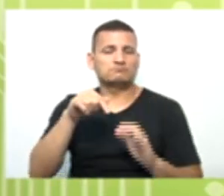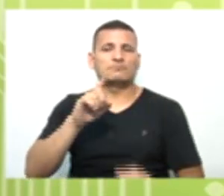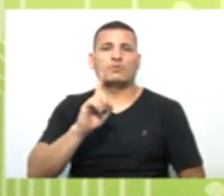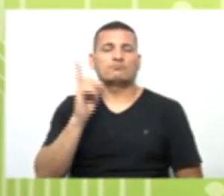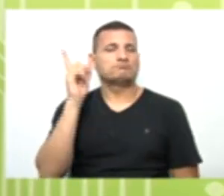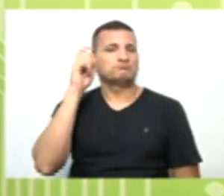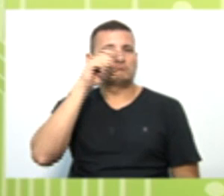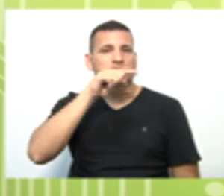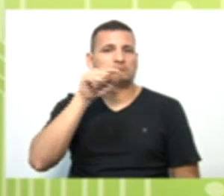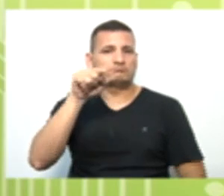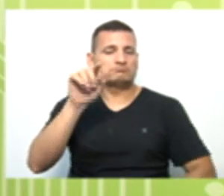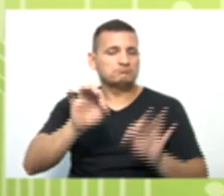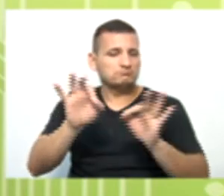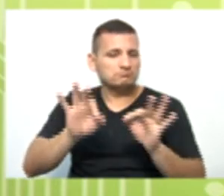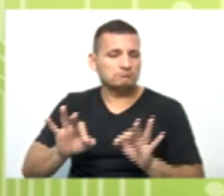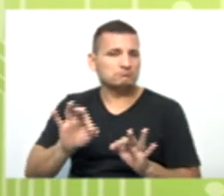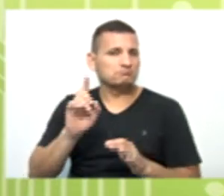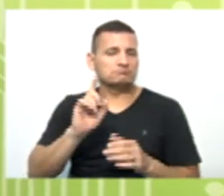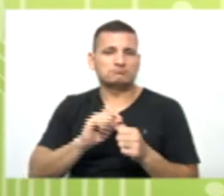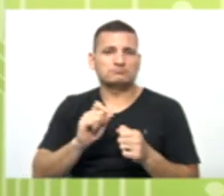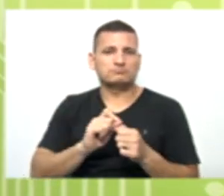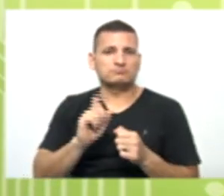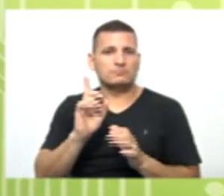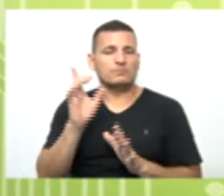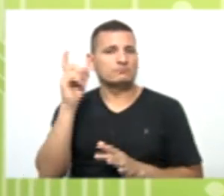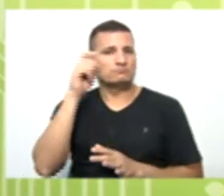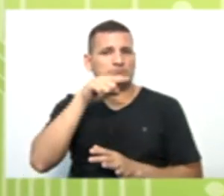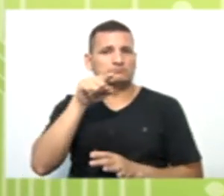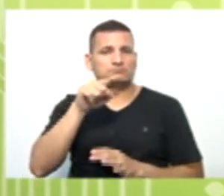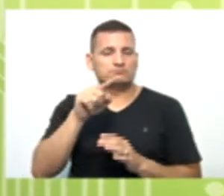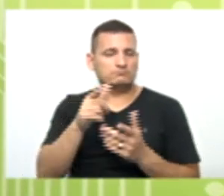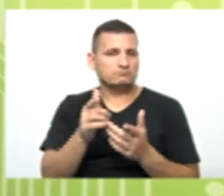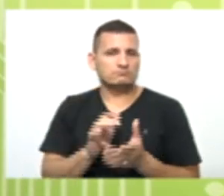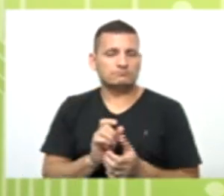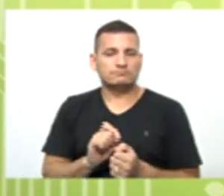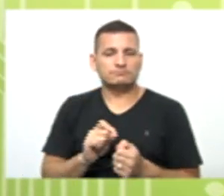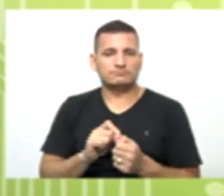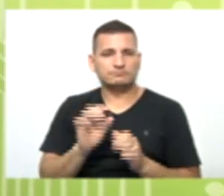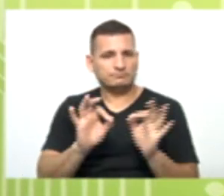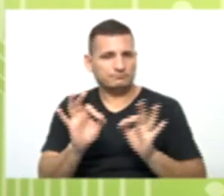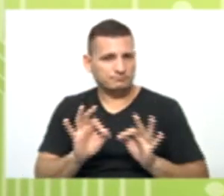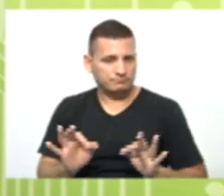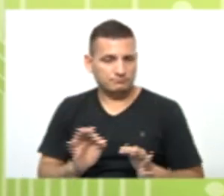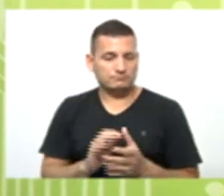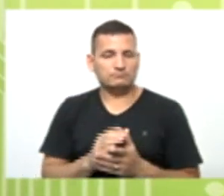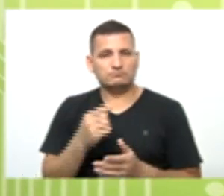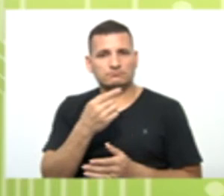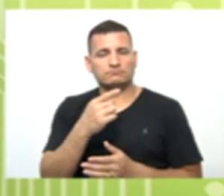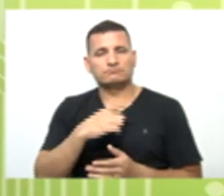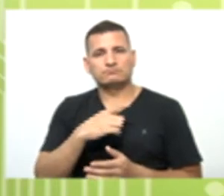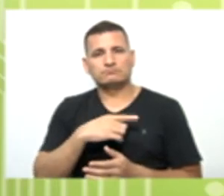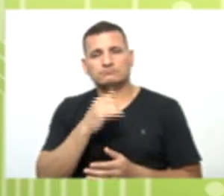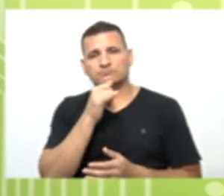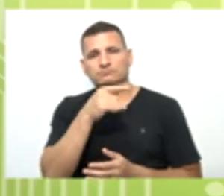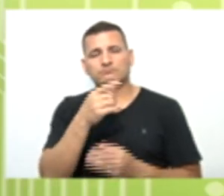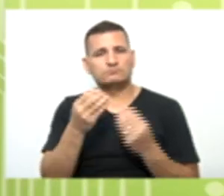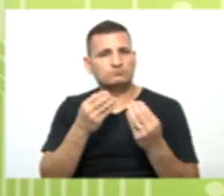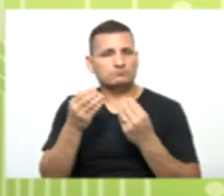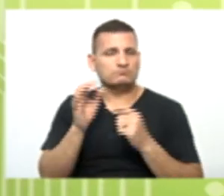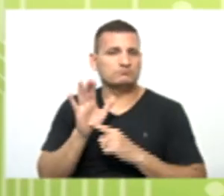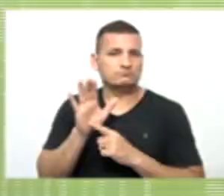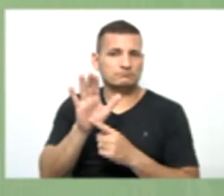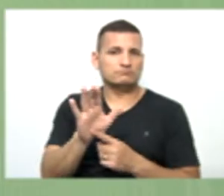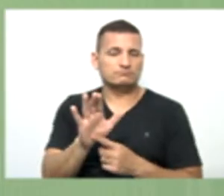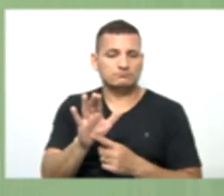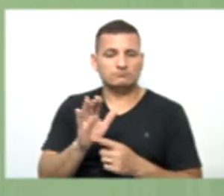de você fazer, que não é difícil de você elaborar. Então, ele tem aqui, nesse exemplo, um tipo de apresentação.